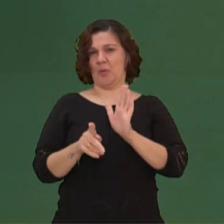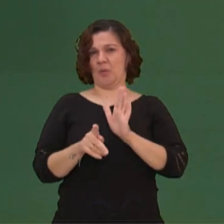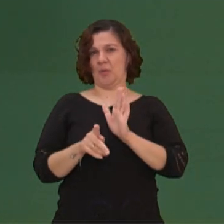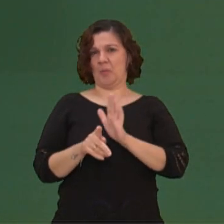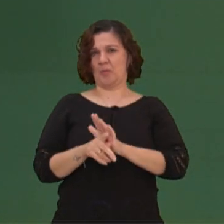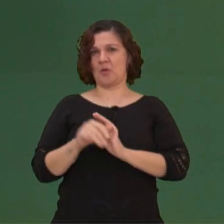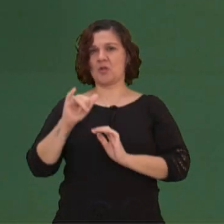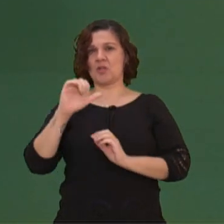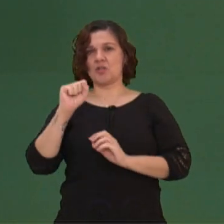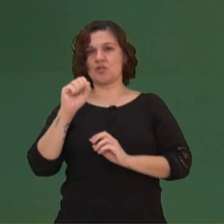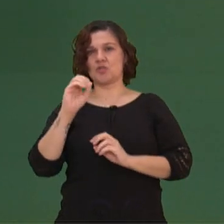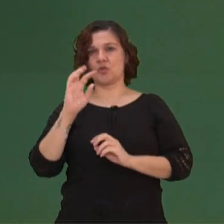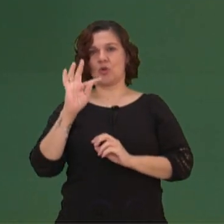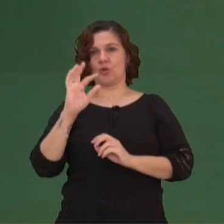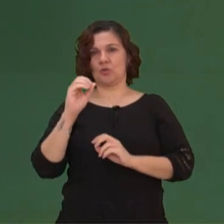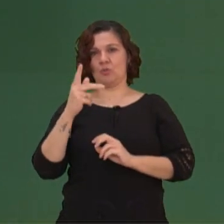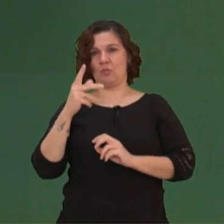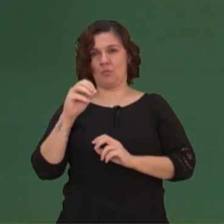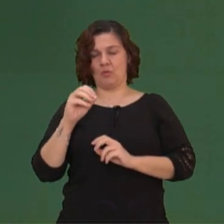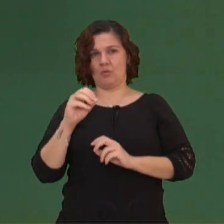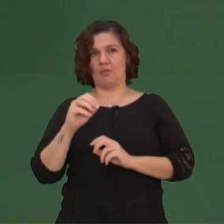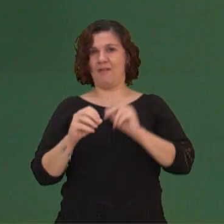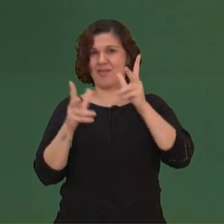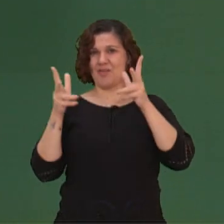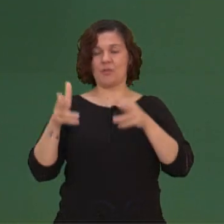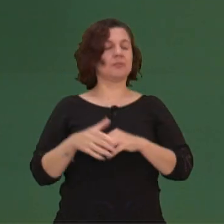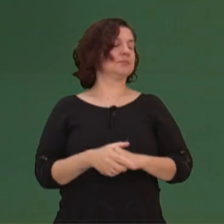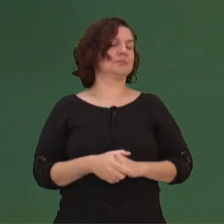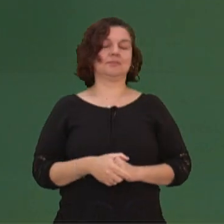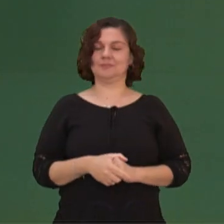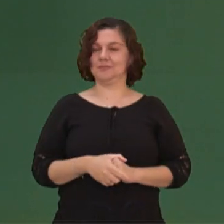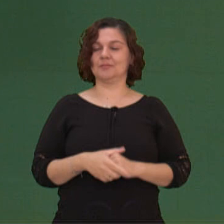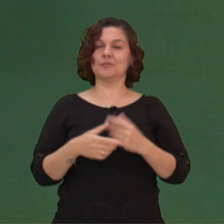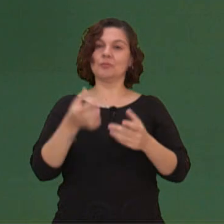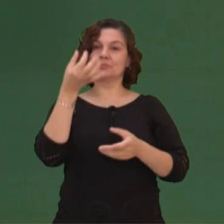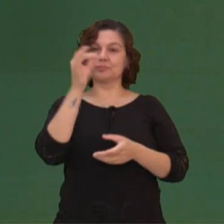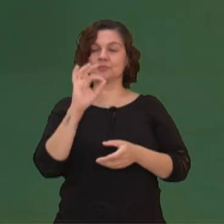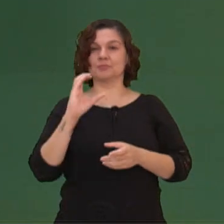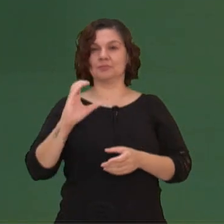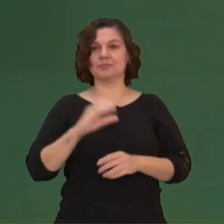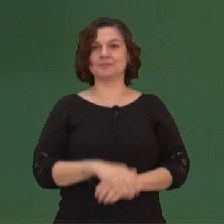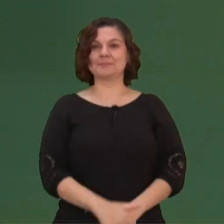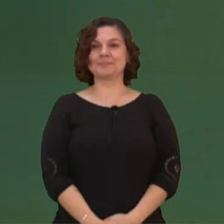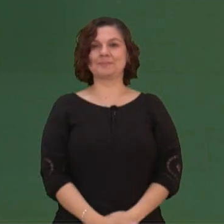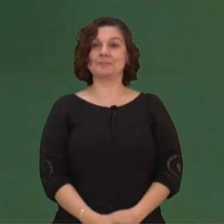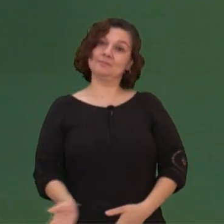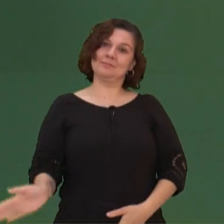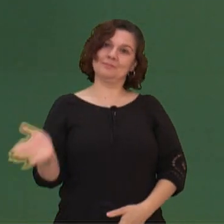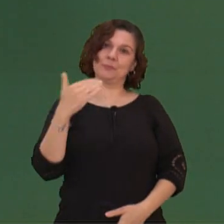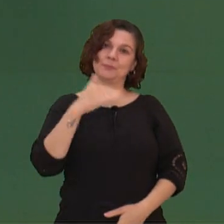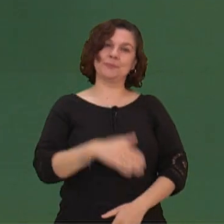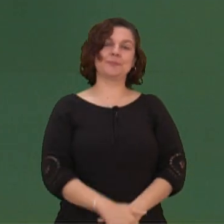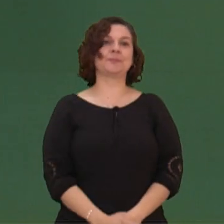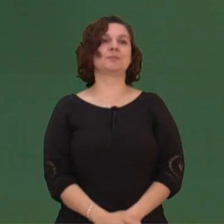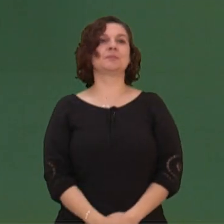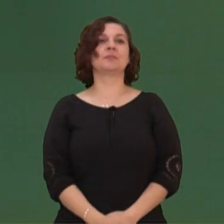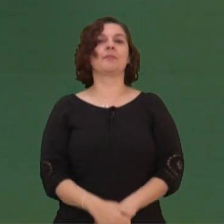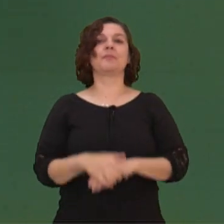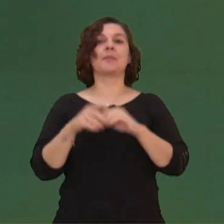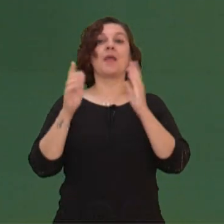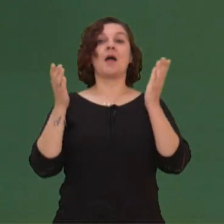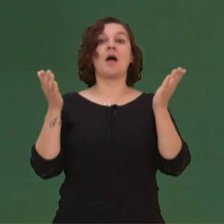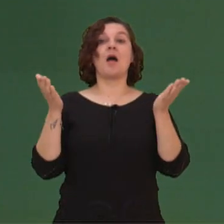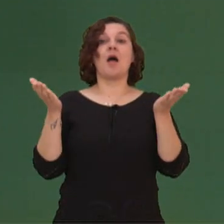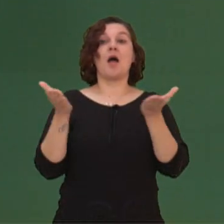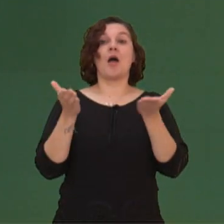11, número de prótons 32 é igual? Não. Correta a letra C. Seguindo em frente.